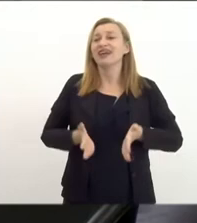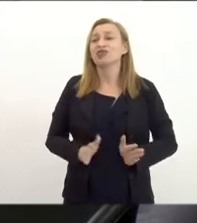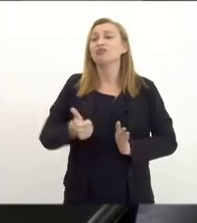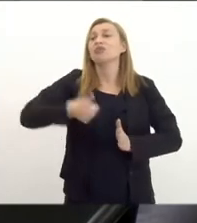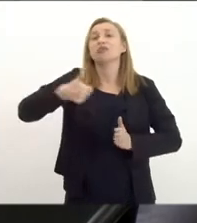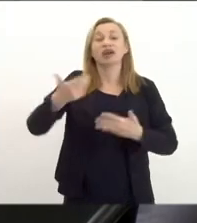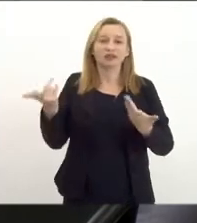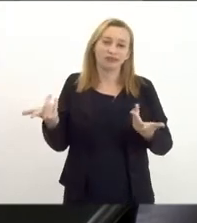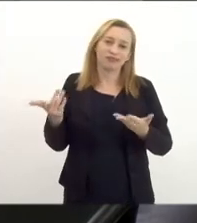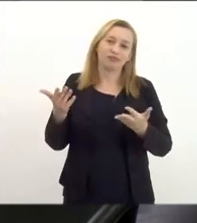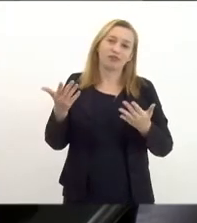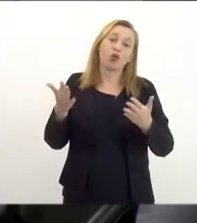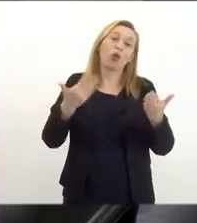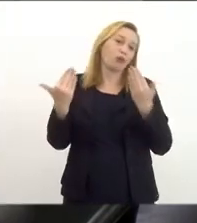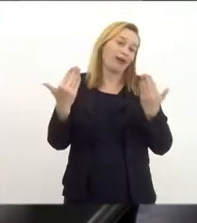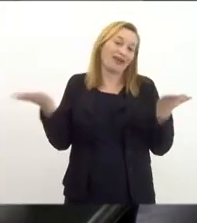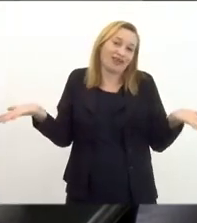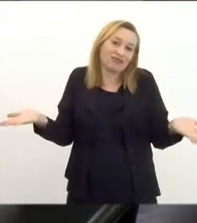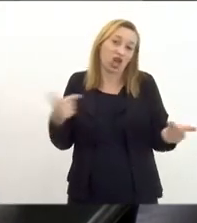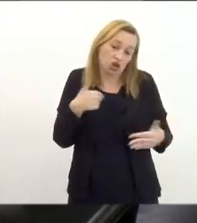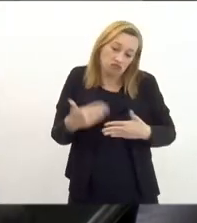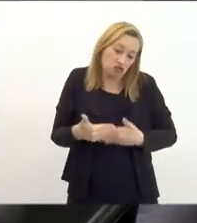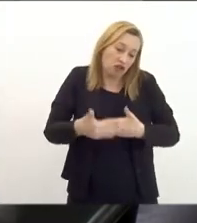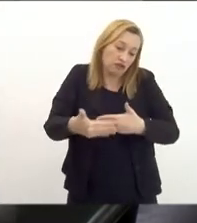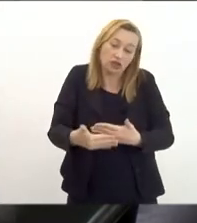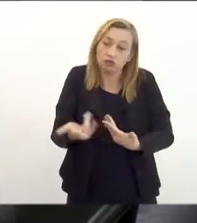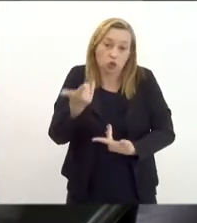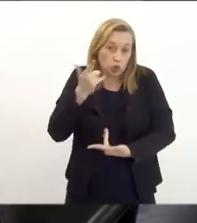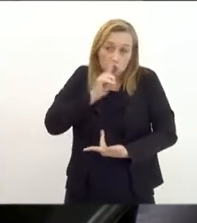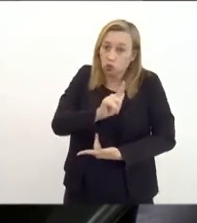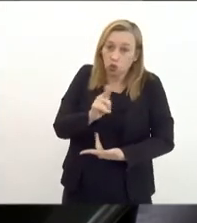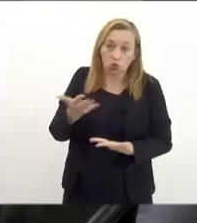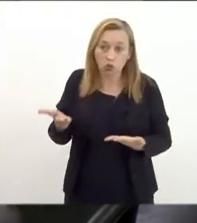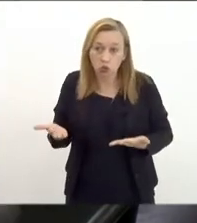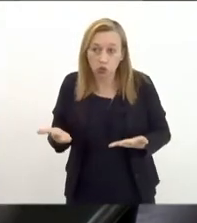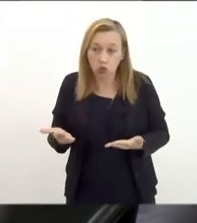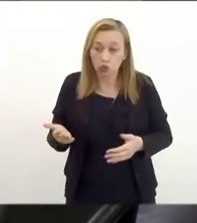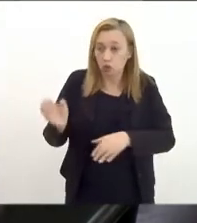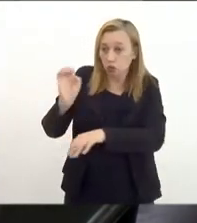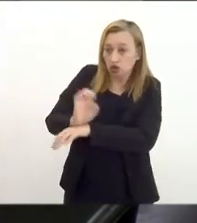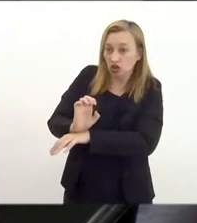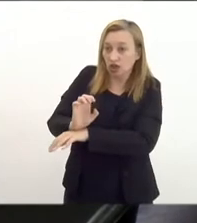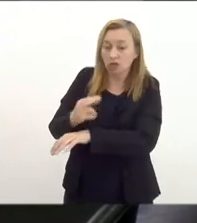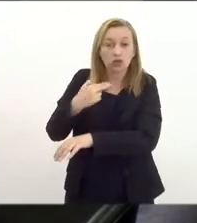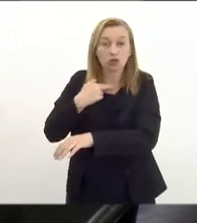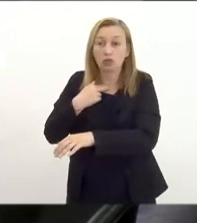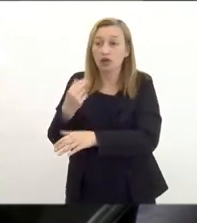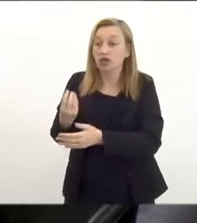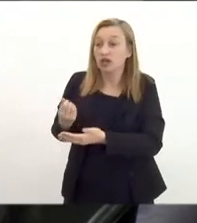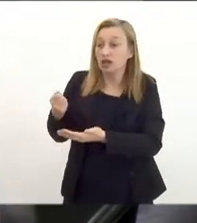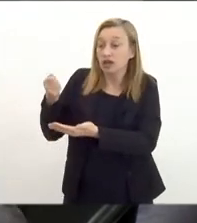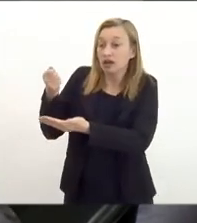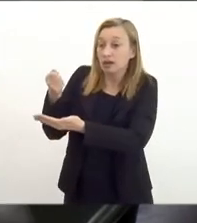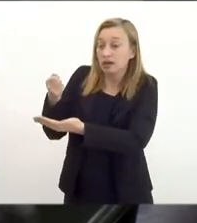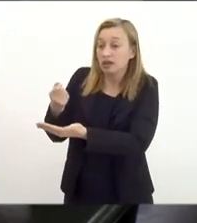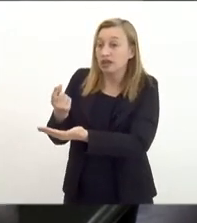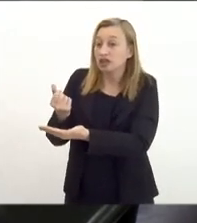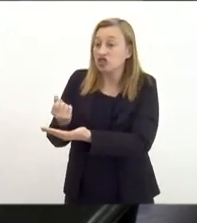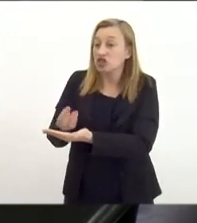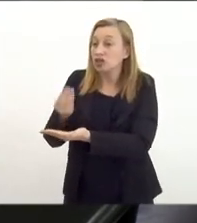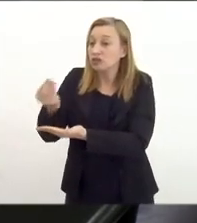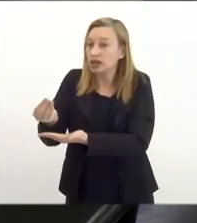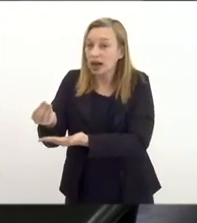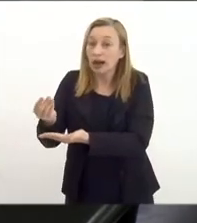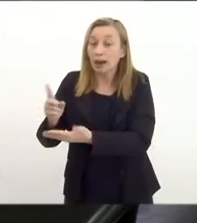eu não avanço porque eu não consigo eu não avanço porque o estado não pode botar dinheiro mas aquela empresa